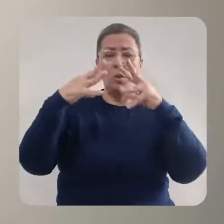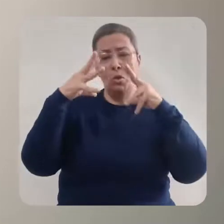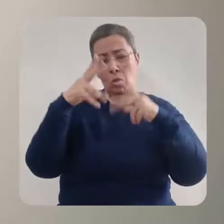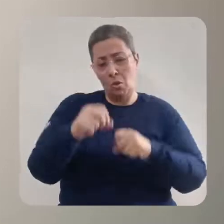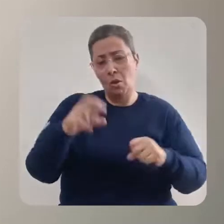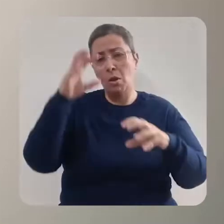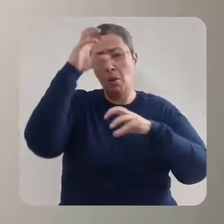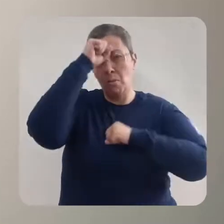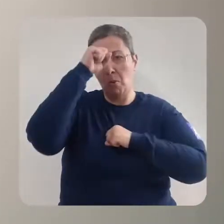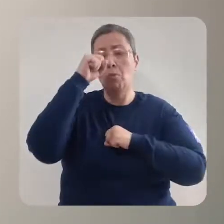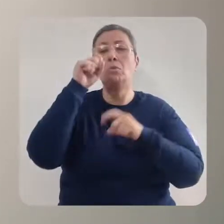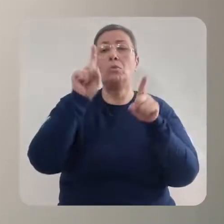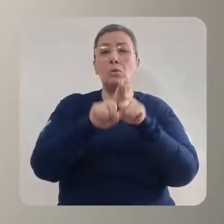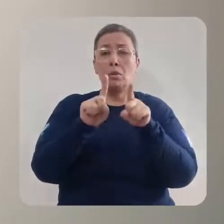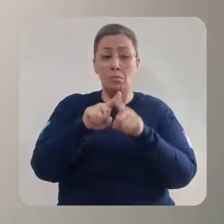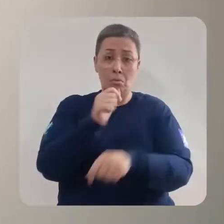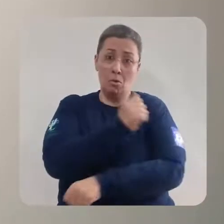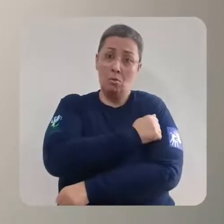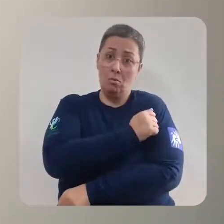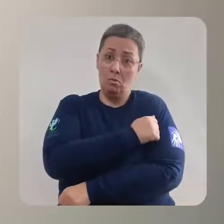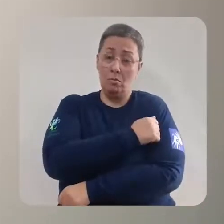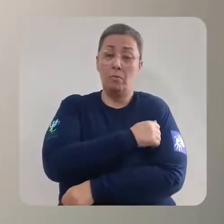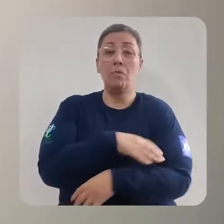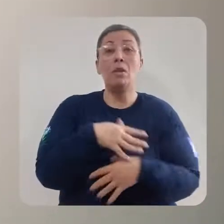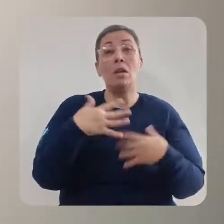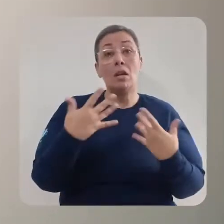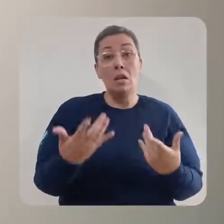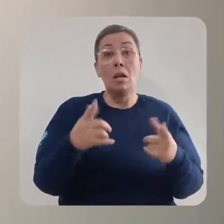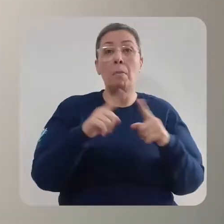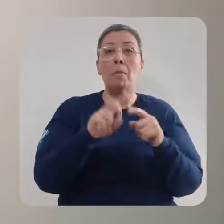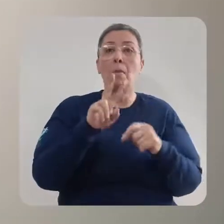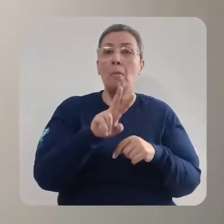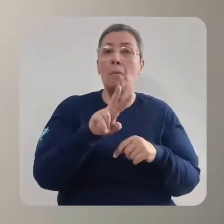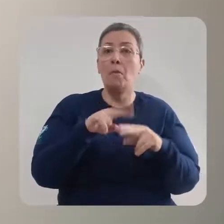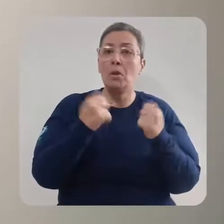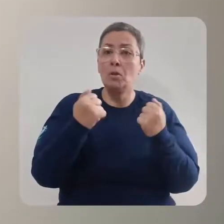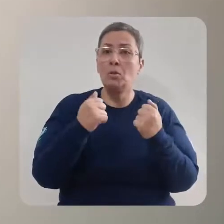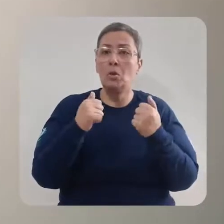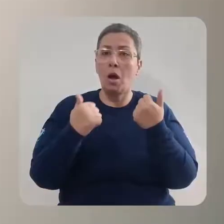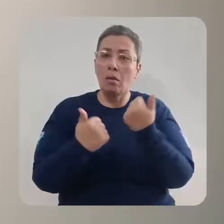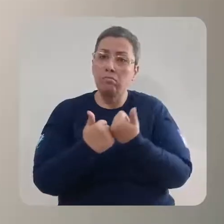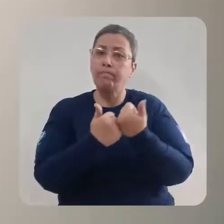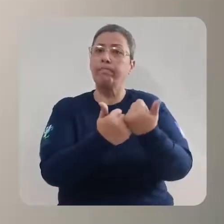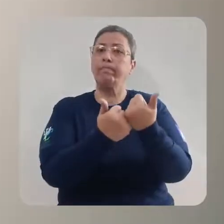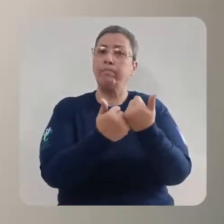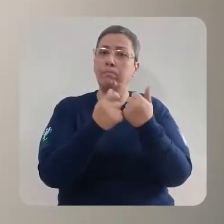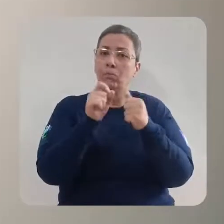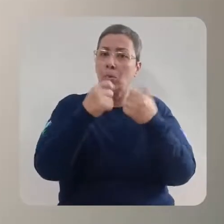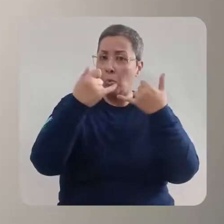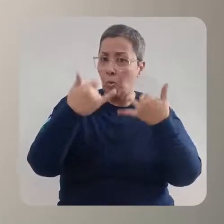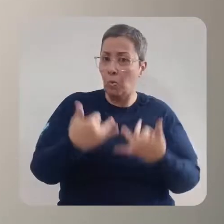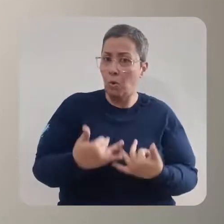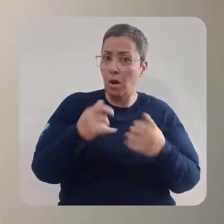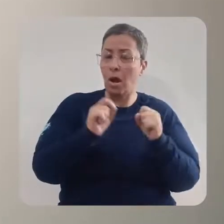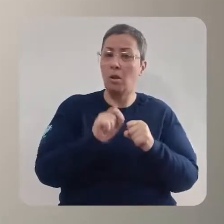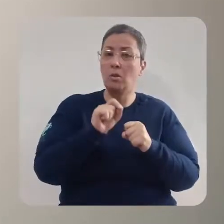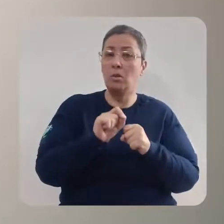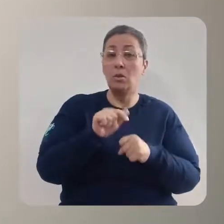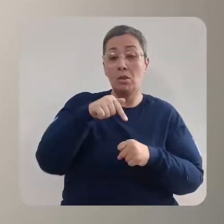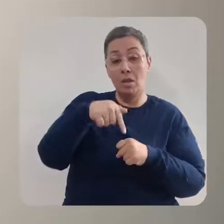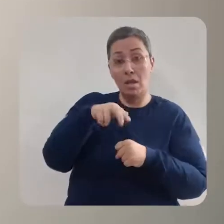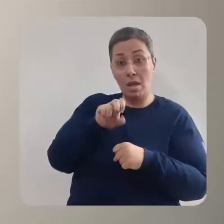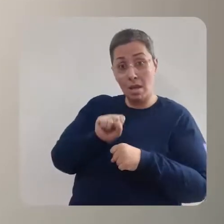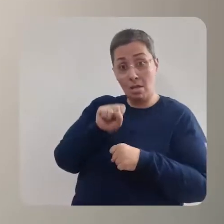de aprendizagem e desenvolvimento dos educandos. E, para respaldar o que nós estamos falando, o quadro de